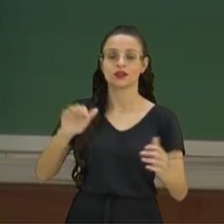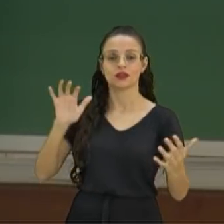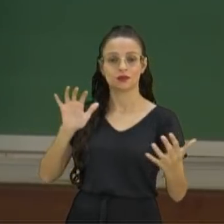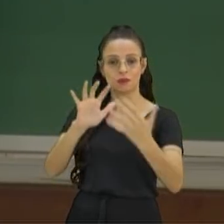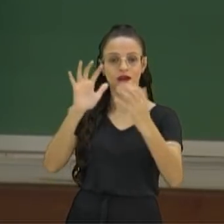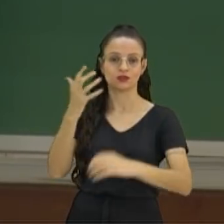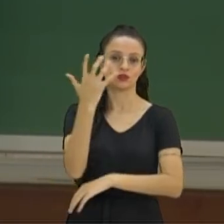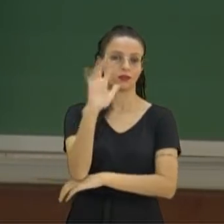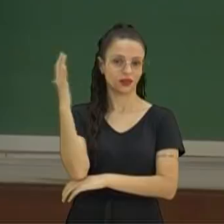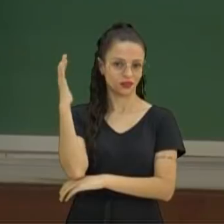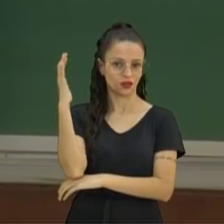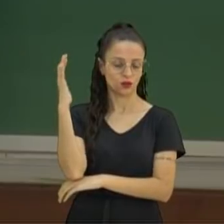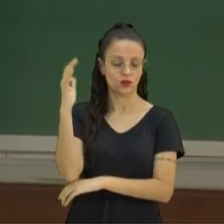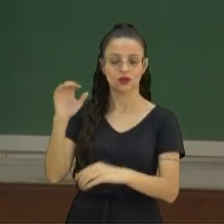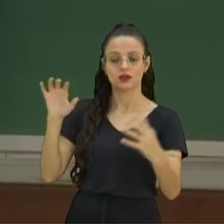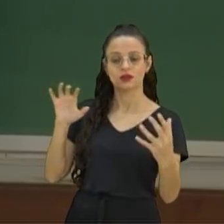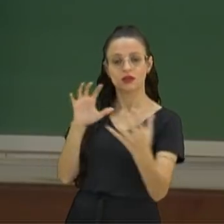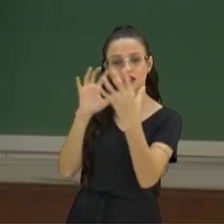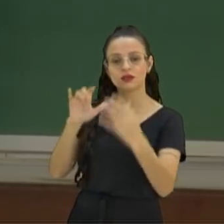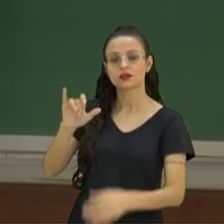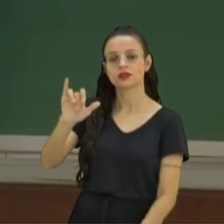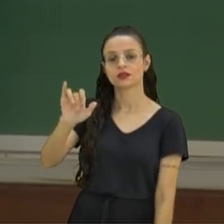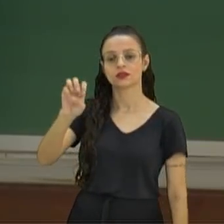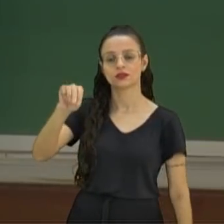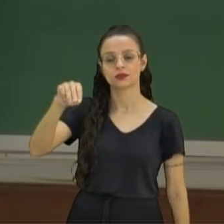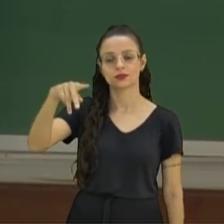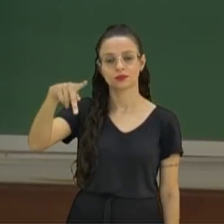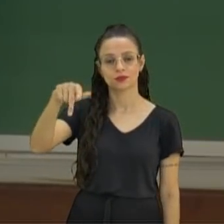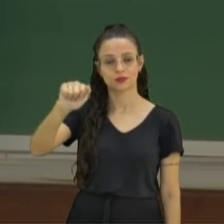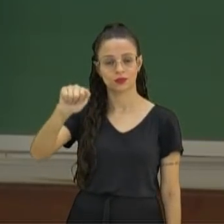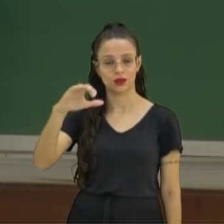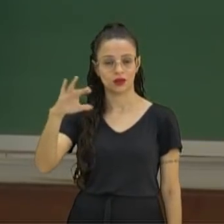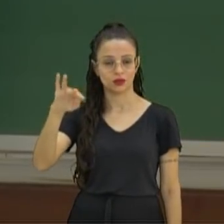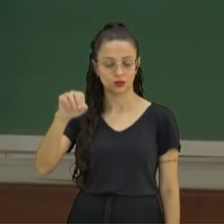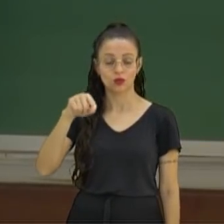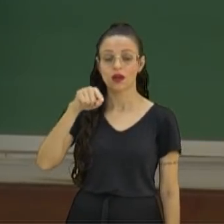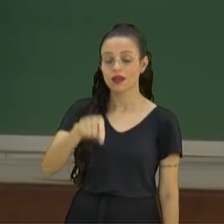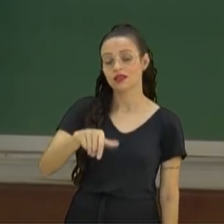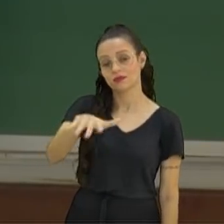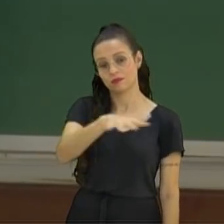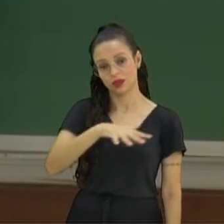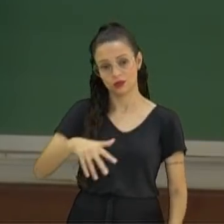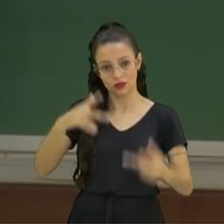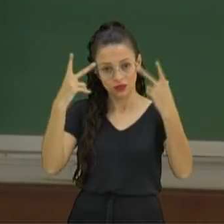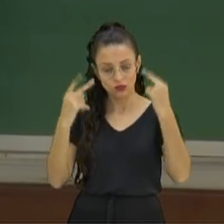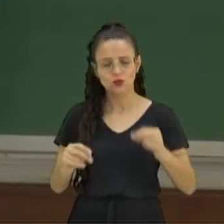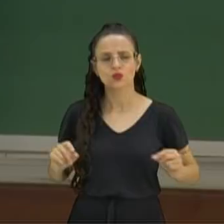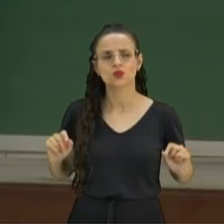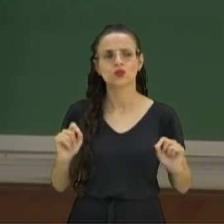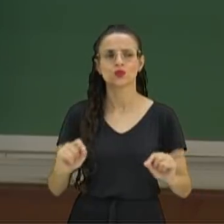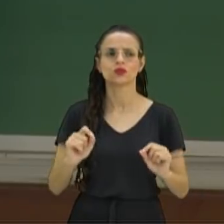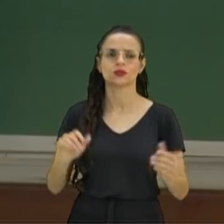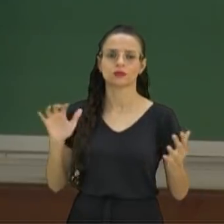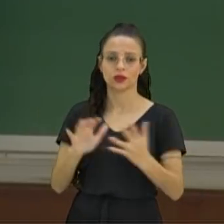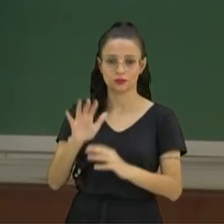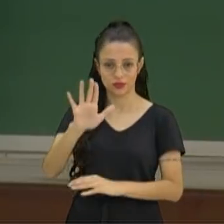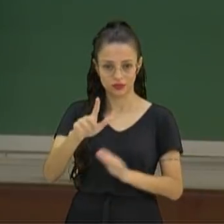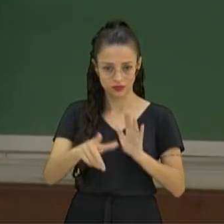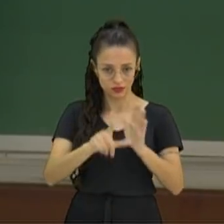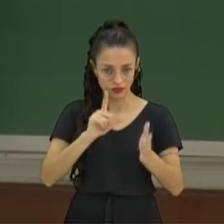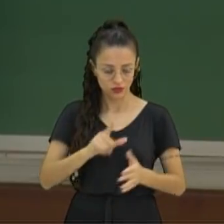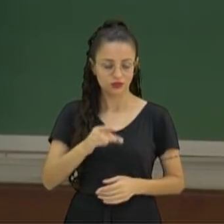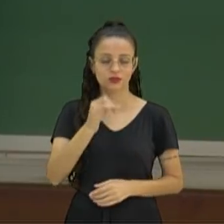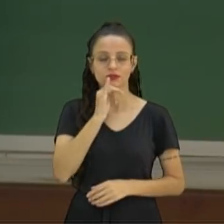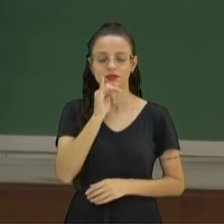impactos ambientais. Impactos naquele meio natural. Então, vamos ver juntos ali quais são esses impactos. Antes da gente ver